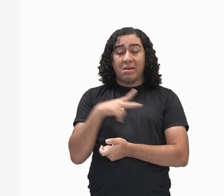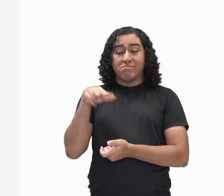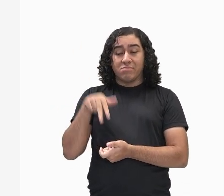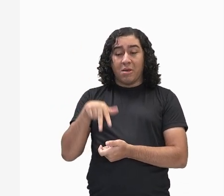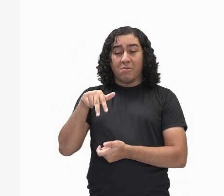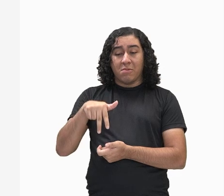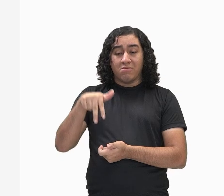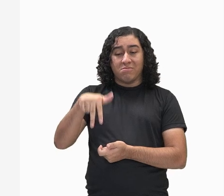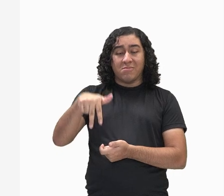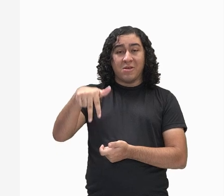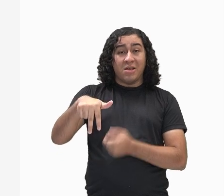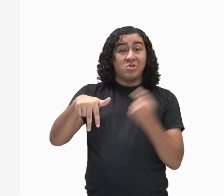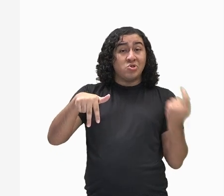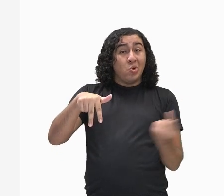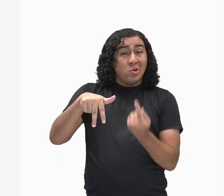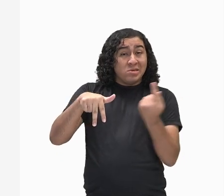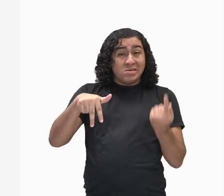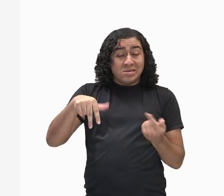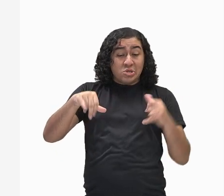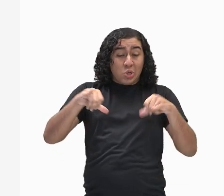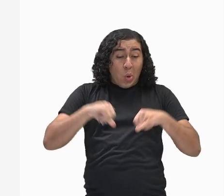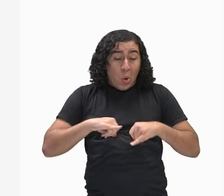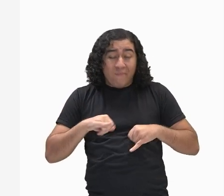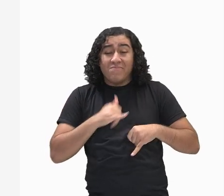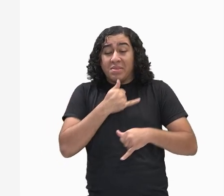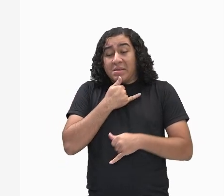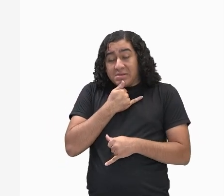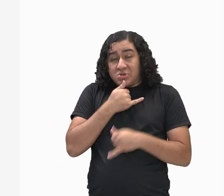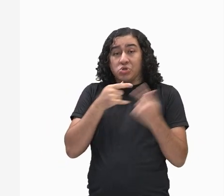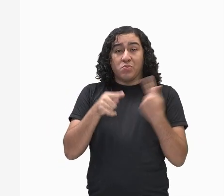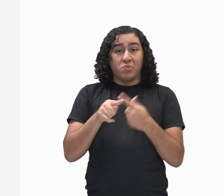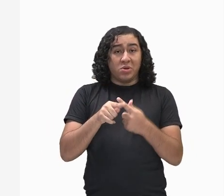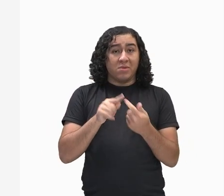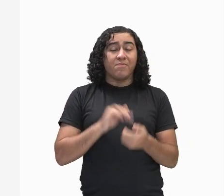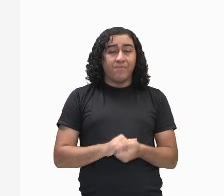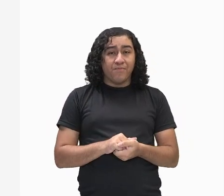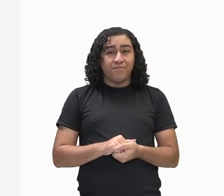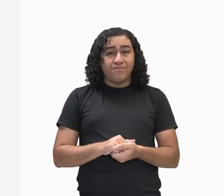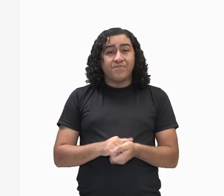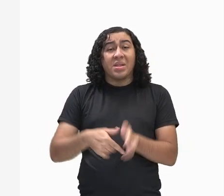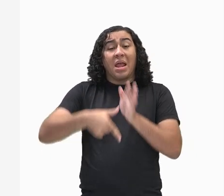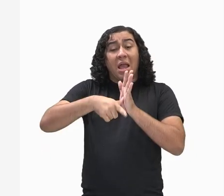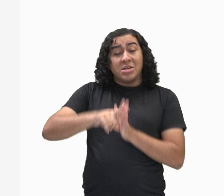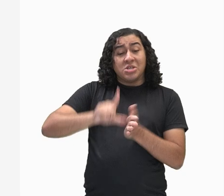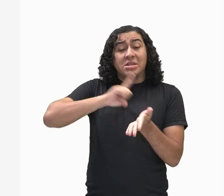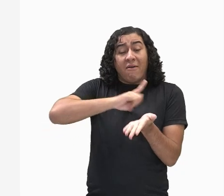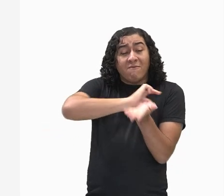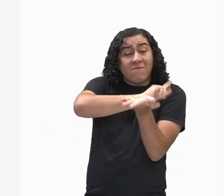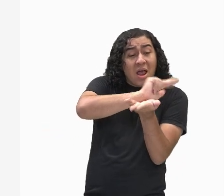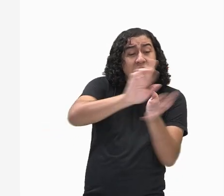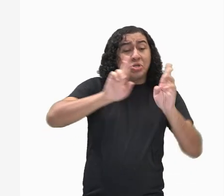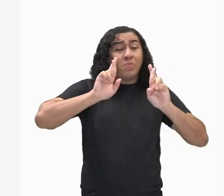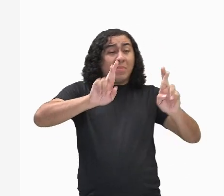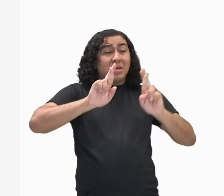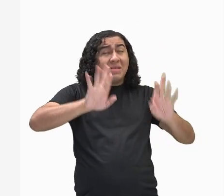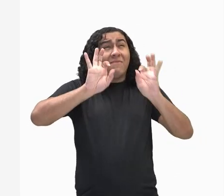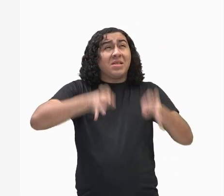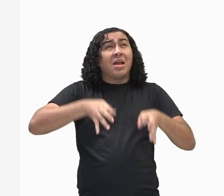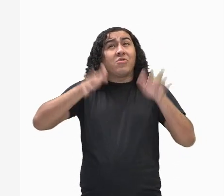né, de uma maneira desolada. Por quê? Porque eu fiquei insatisfeito, eu me decepcionei com tudo aquilo que foi prometido para